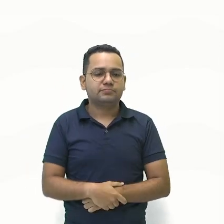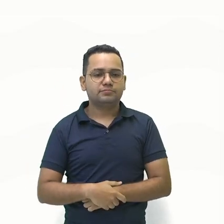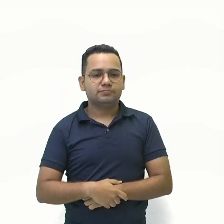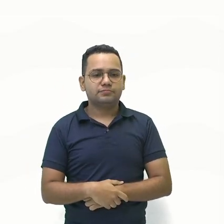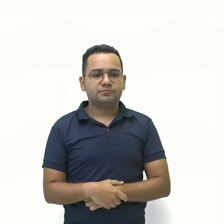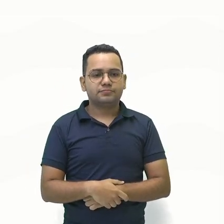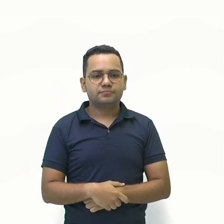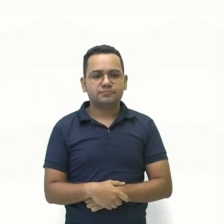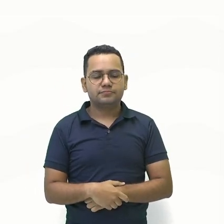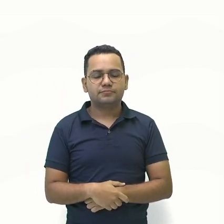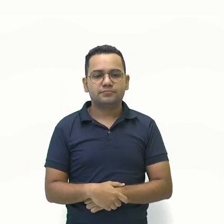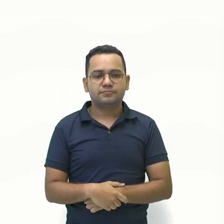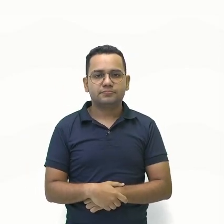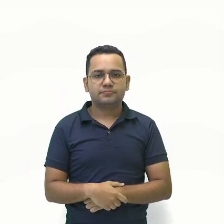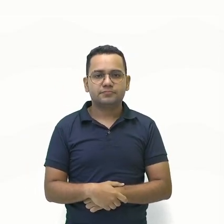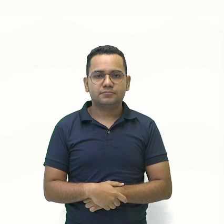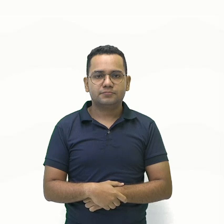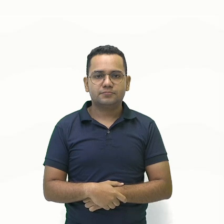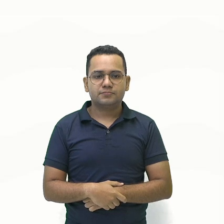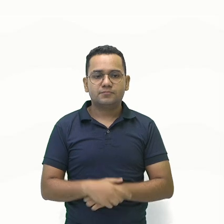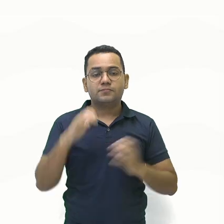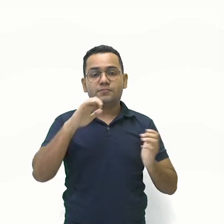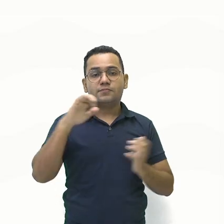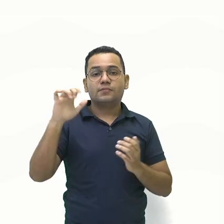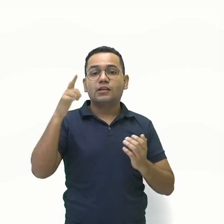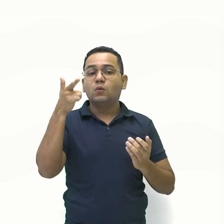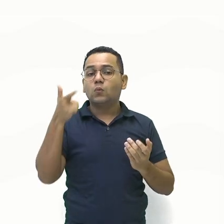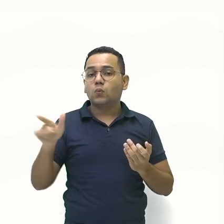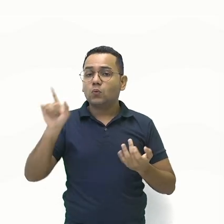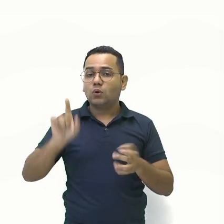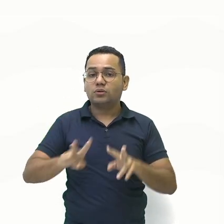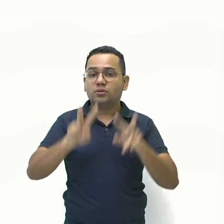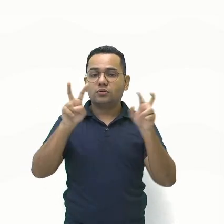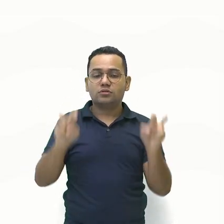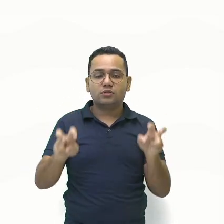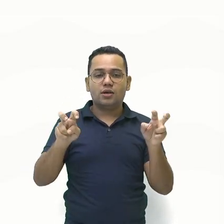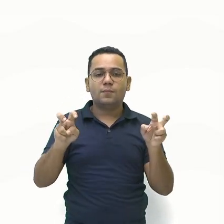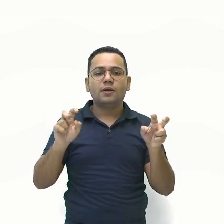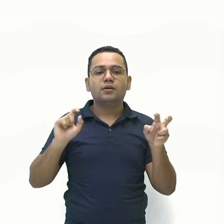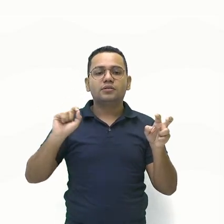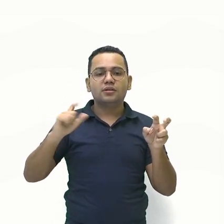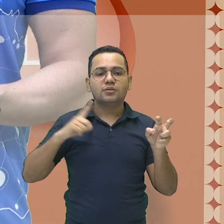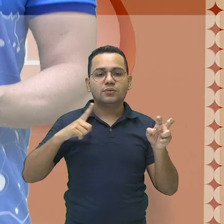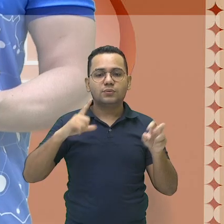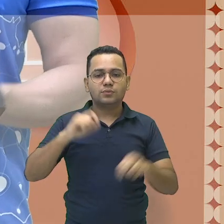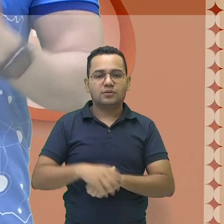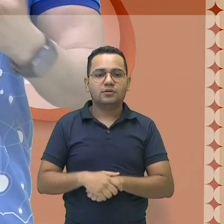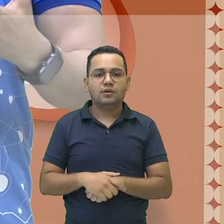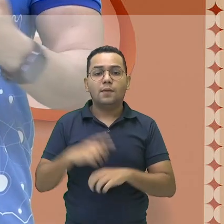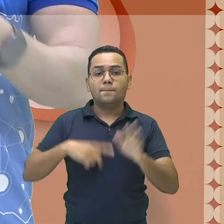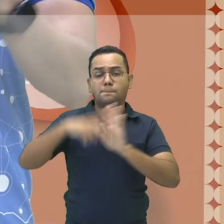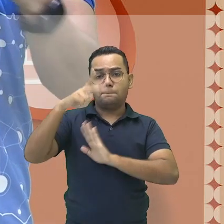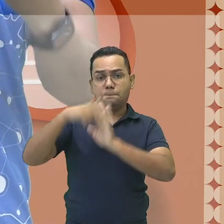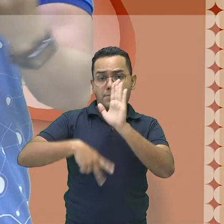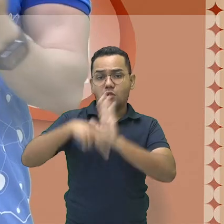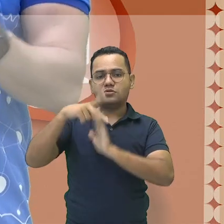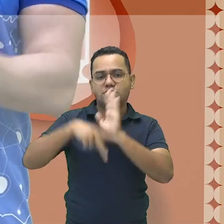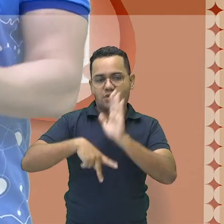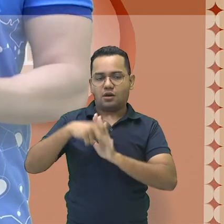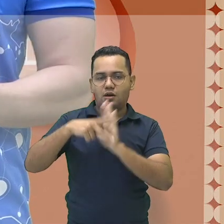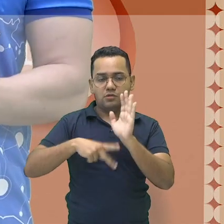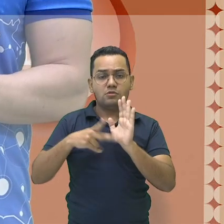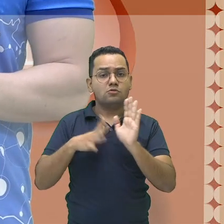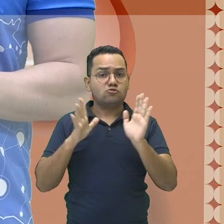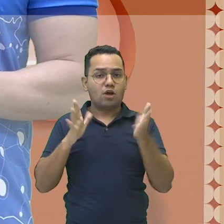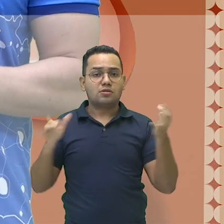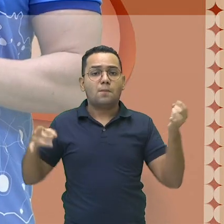Bem, queria destacar para vocês também, neste momento, uma outra questão que está relacionada aos principais programas que a